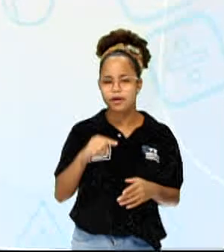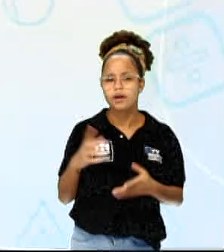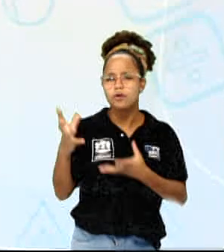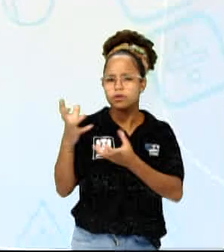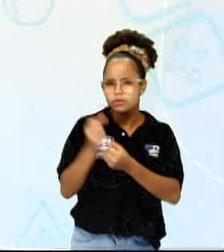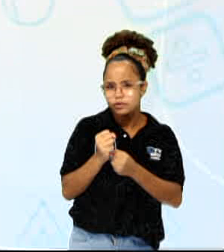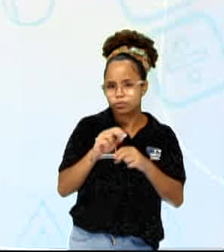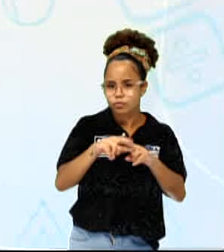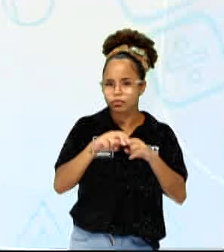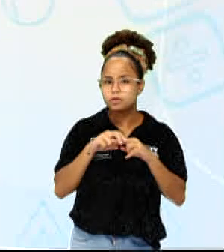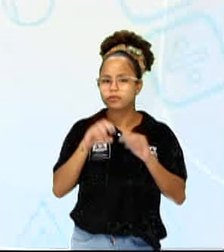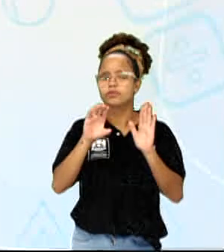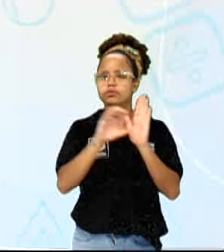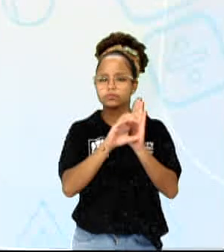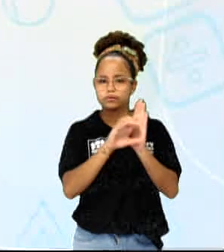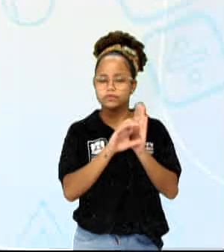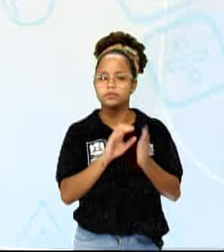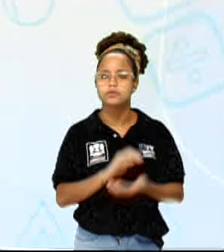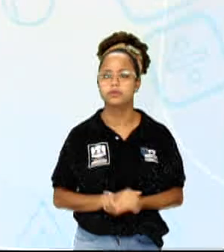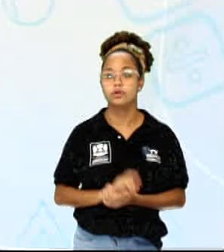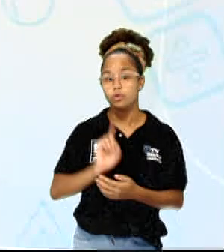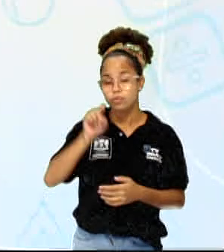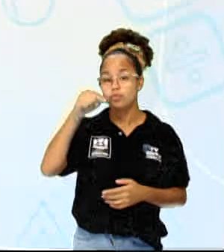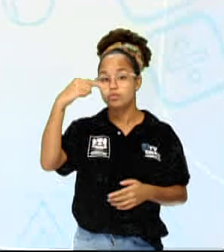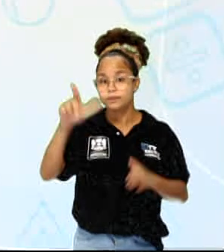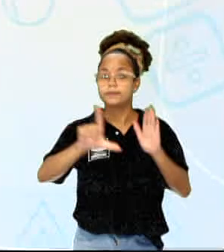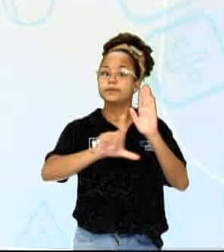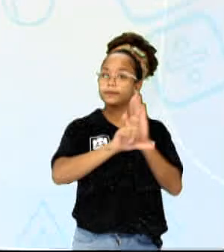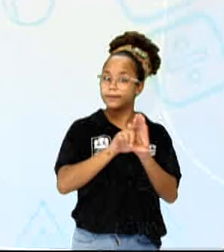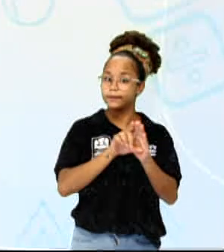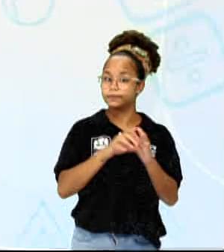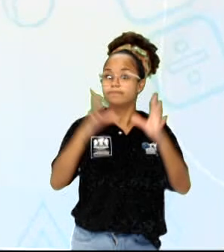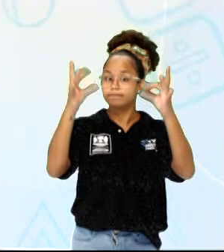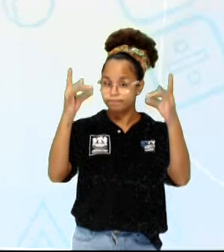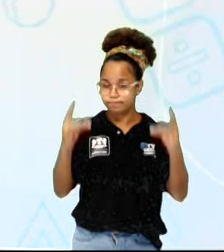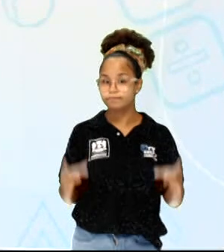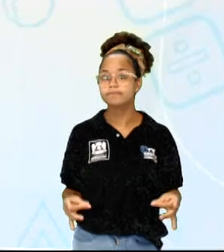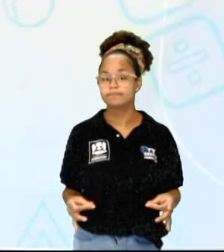Constituição e outras legislações específicas.